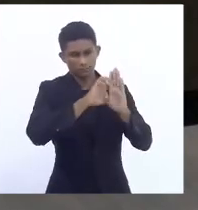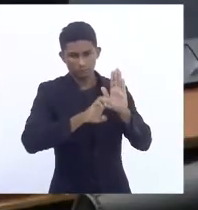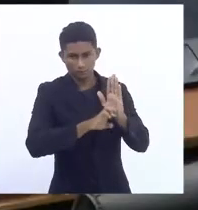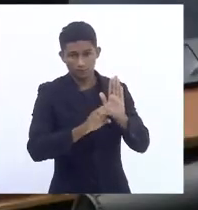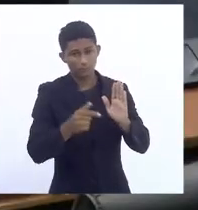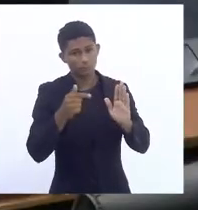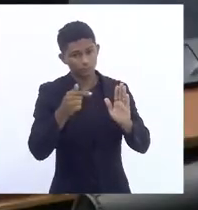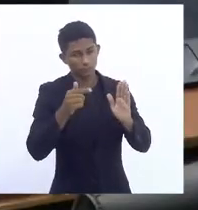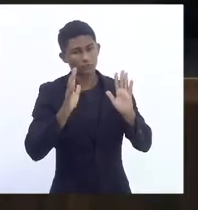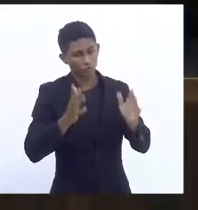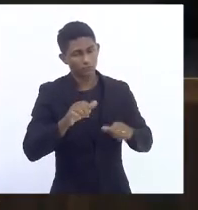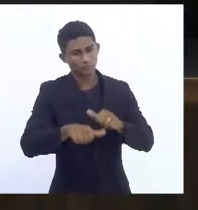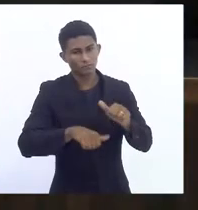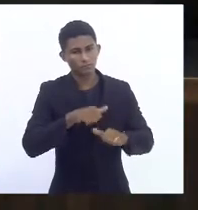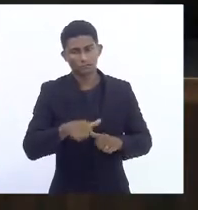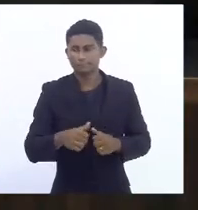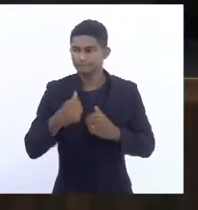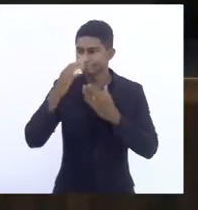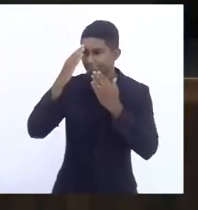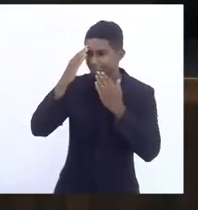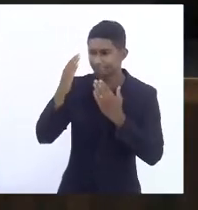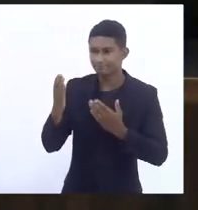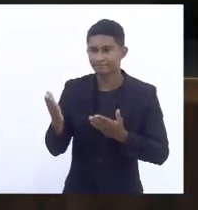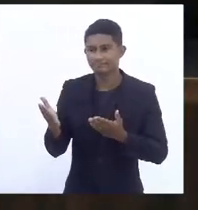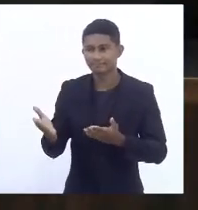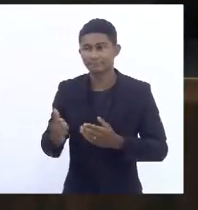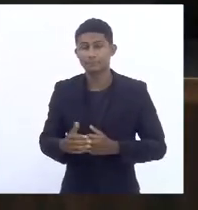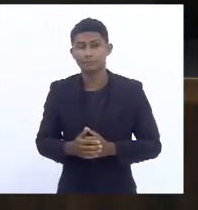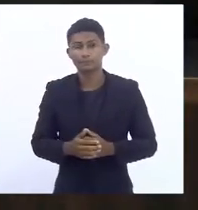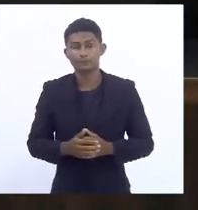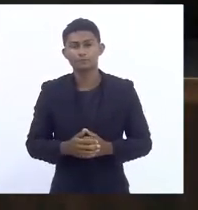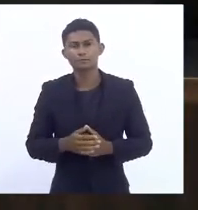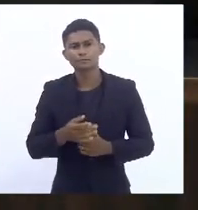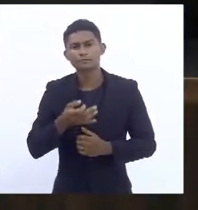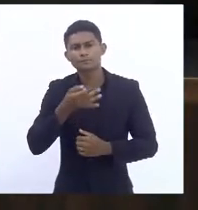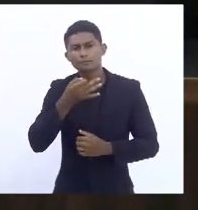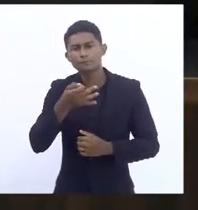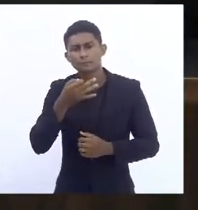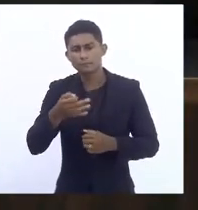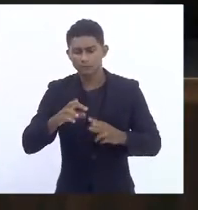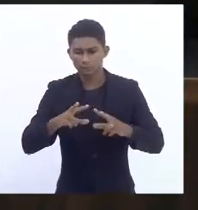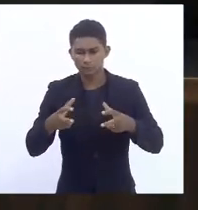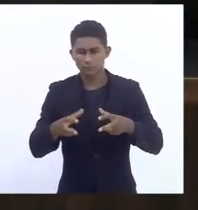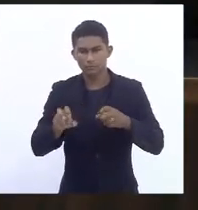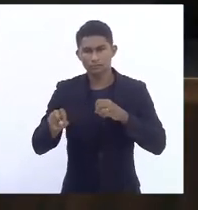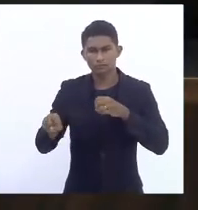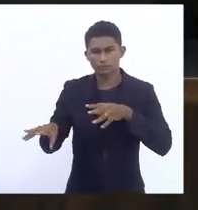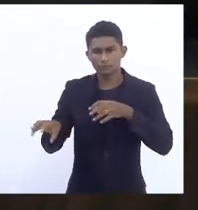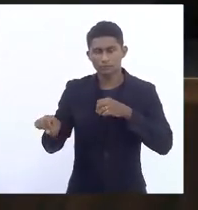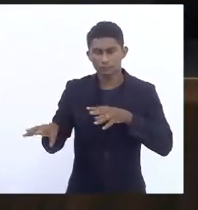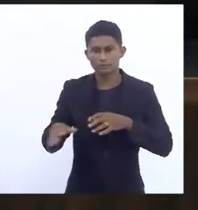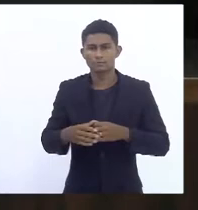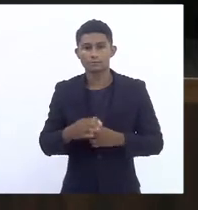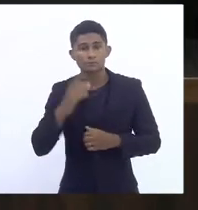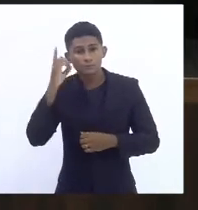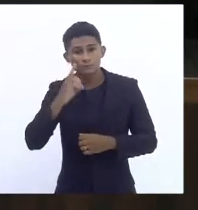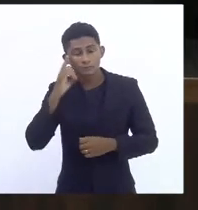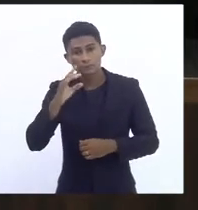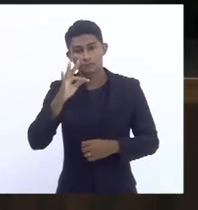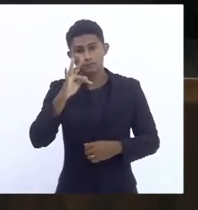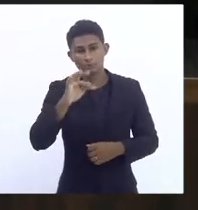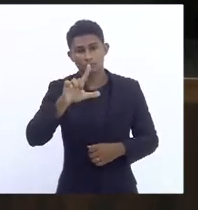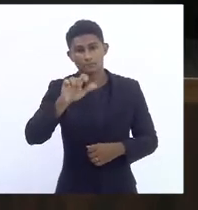modificativas. Obrigado, deputado Luiz Paulo. Para emitir parecer pela Comissão de Educação, deputado Flávio